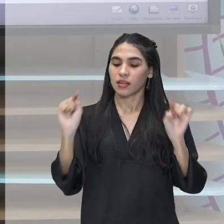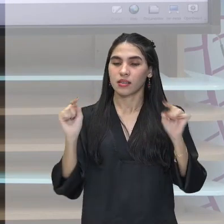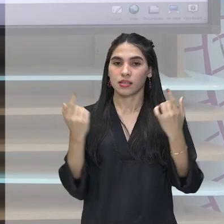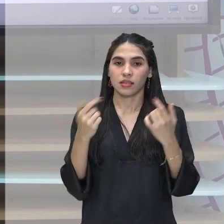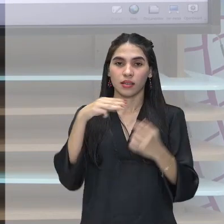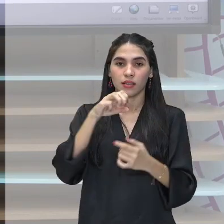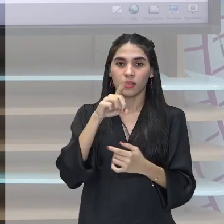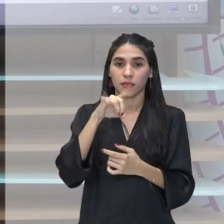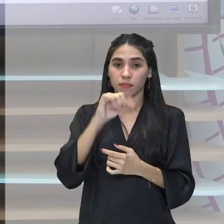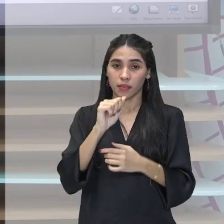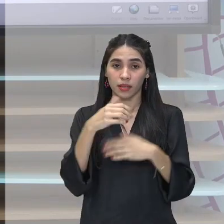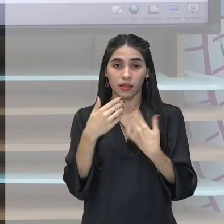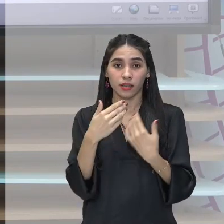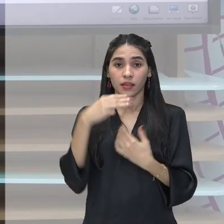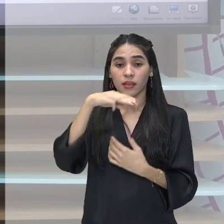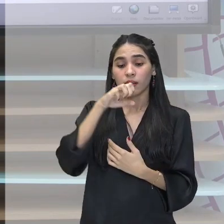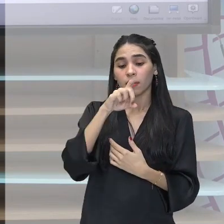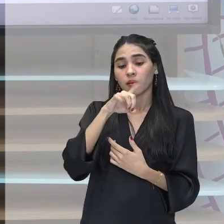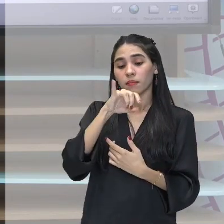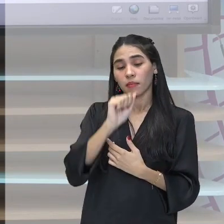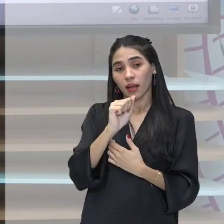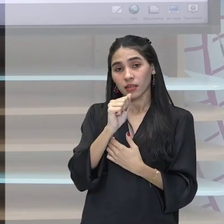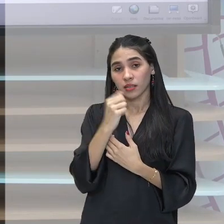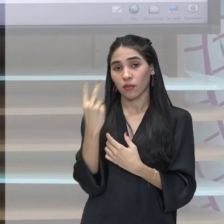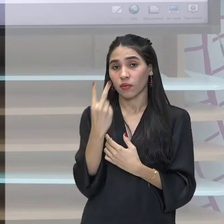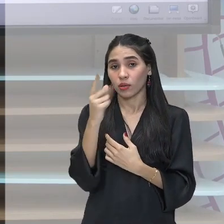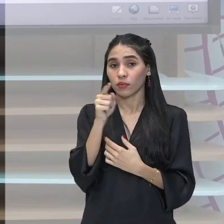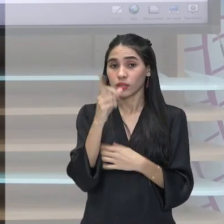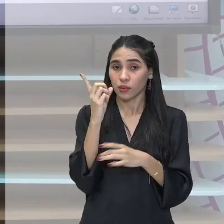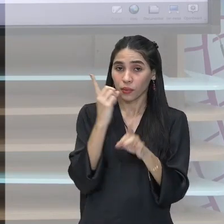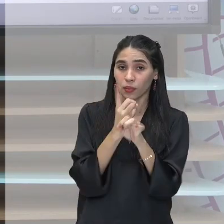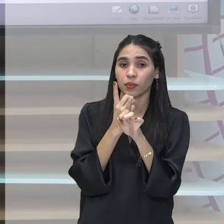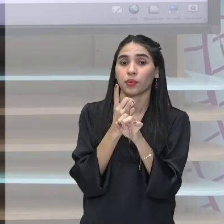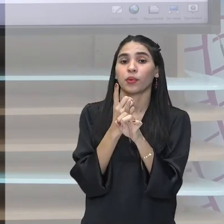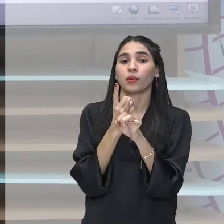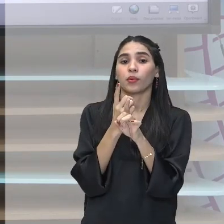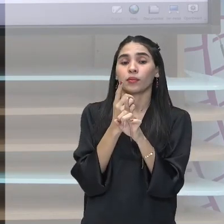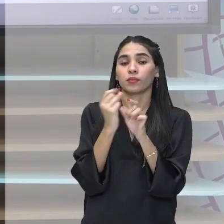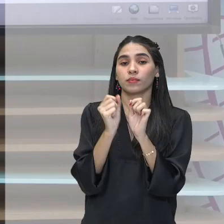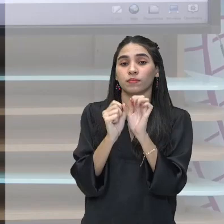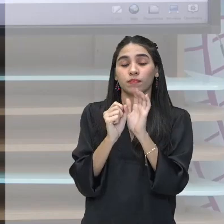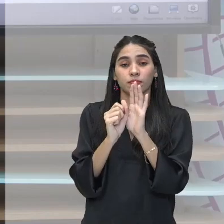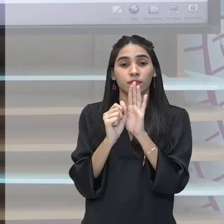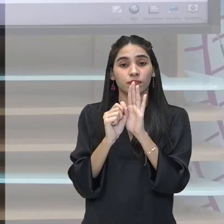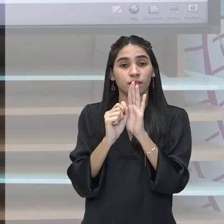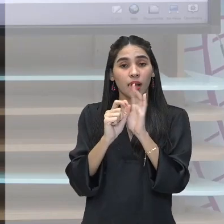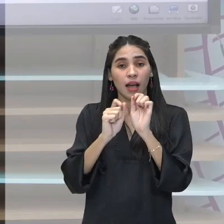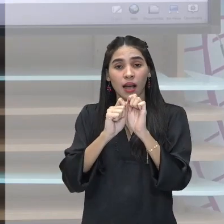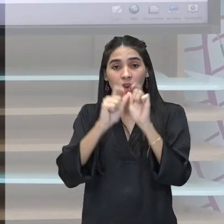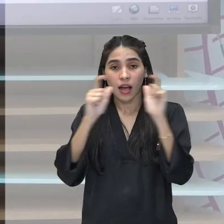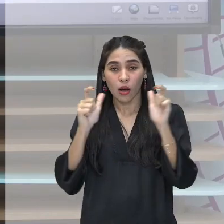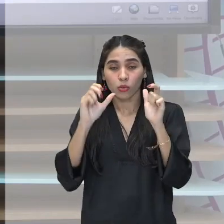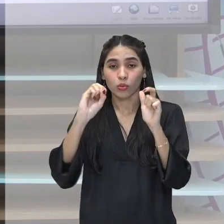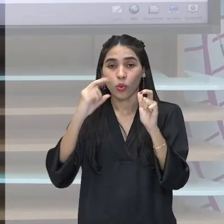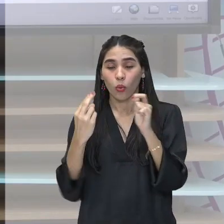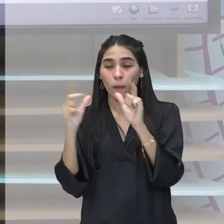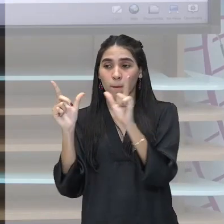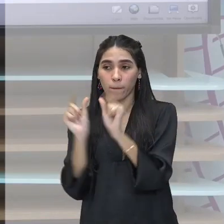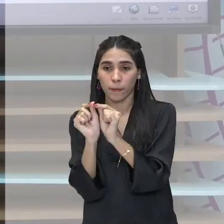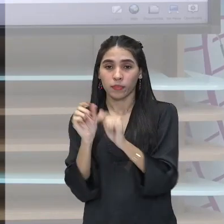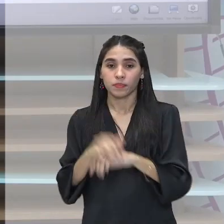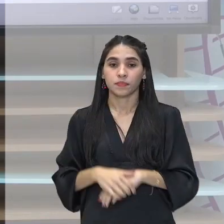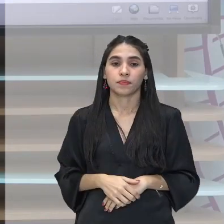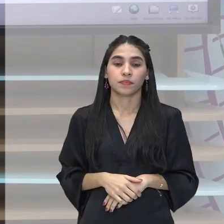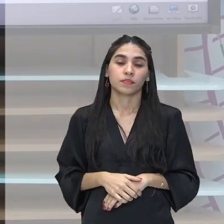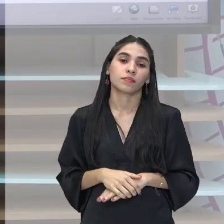média, quer dizer, a média, o valor que você encontrou está alto ou o valor está baixo, beleza?